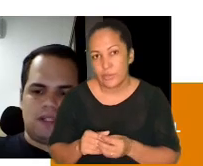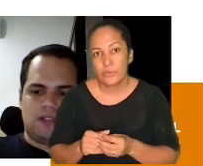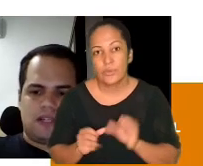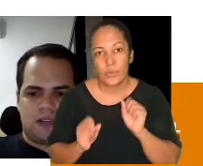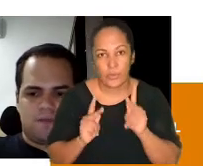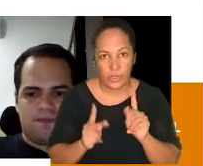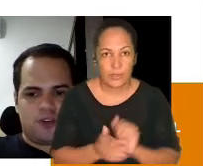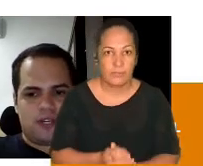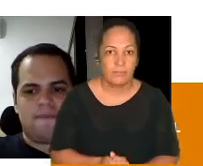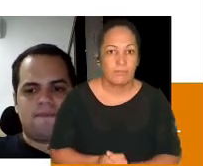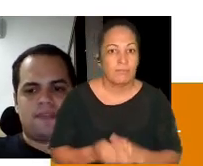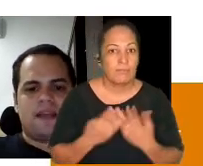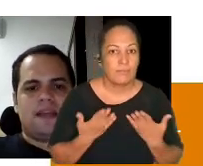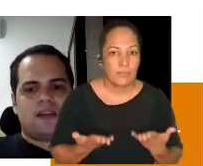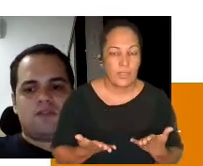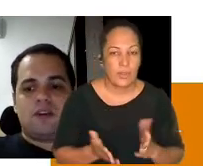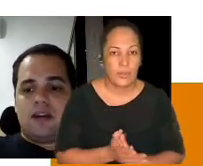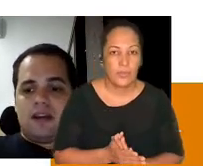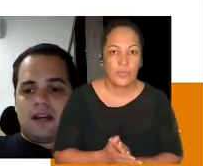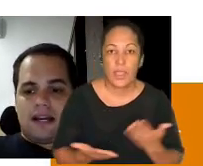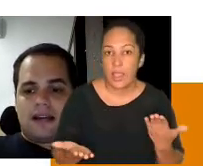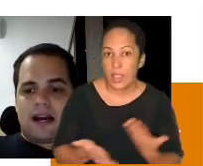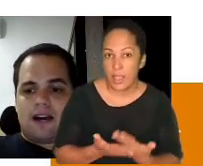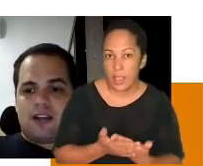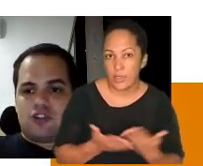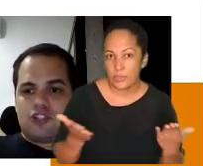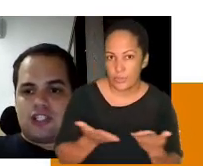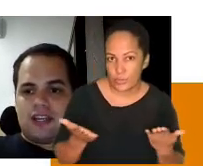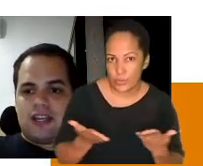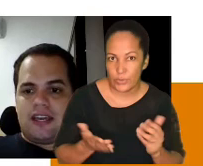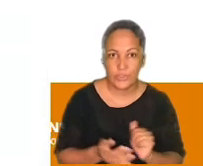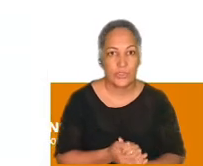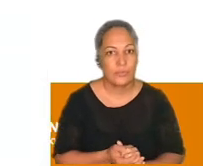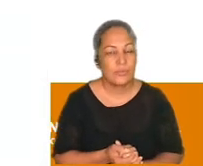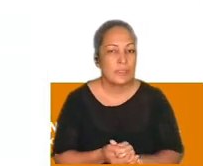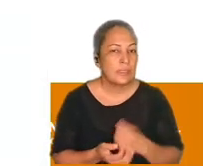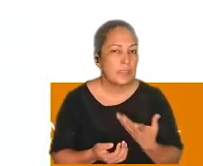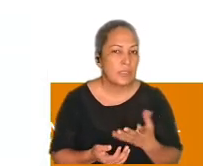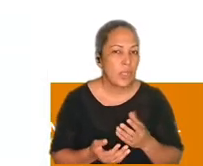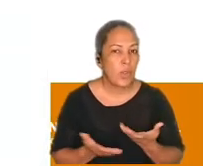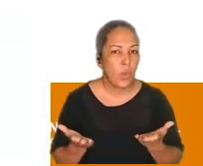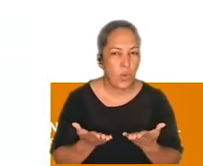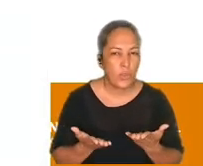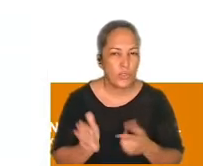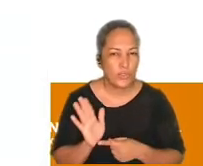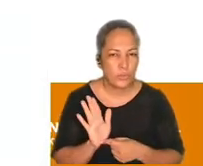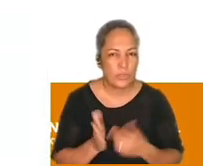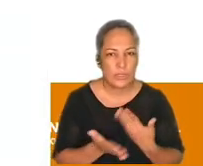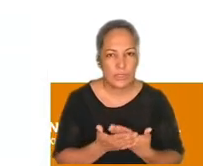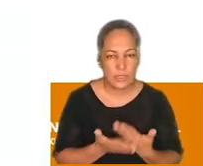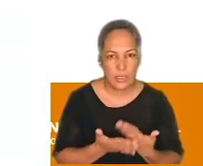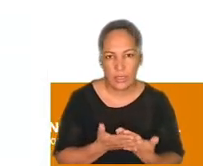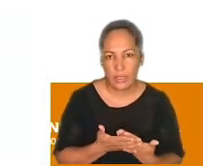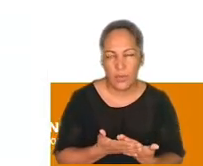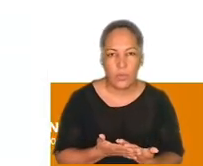numa planilha do Excel. Ok? Então, galera, a aula de hoje era isso. Hoje eu passei